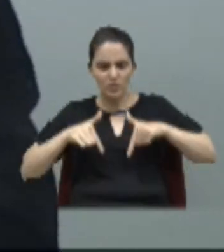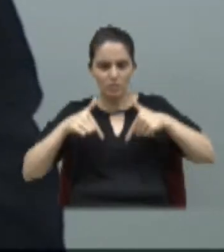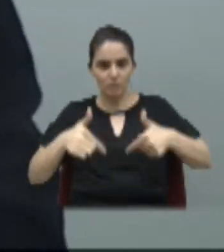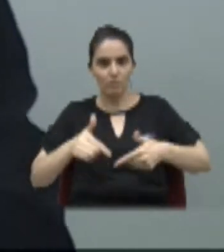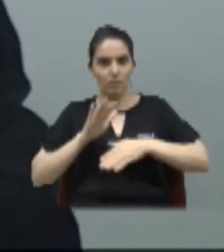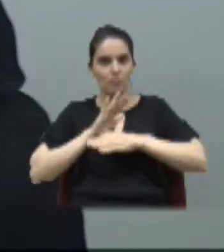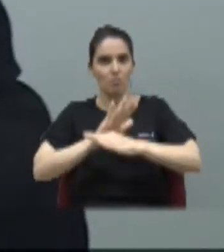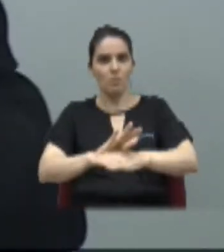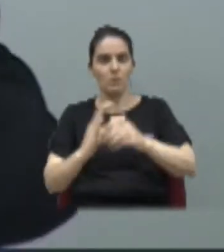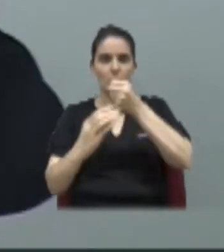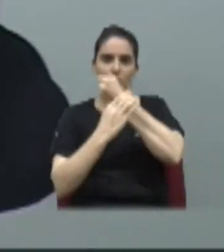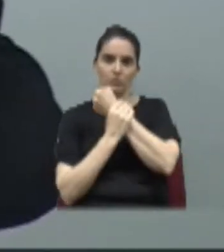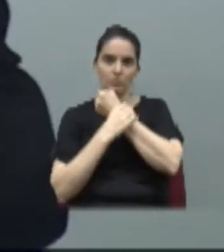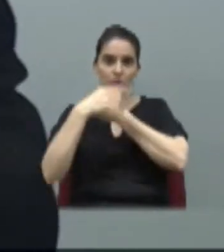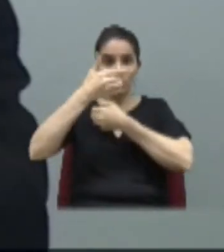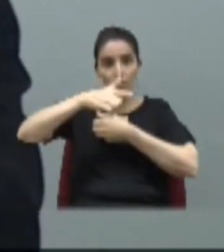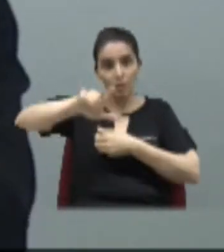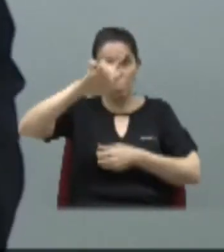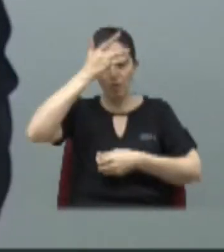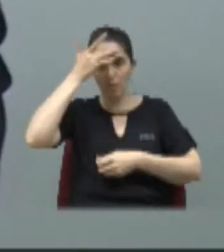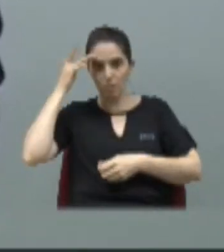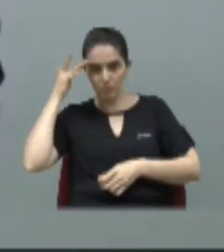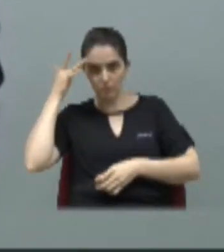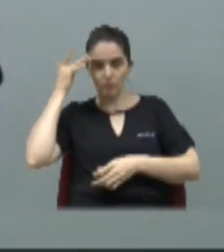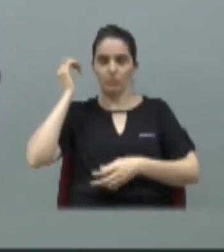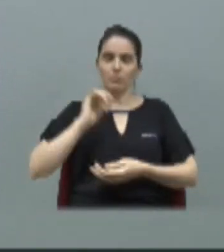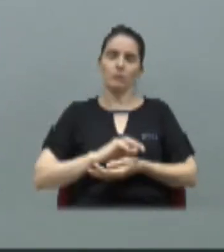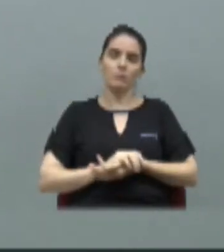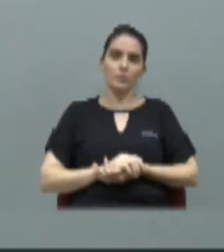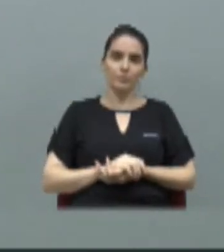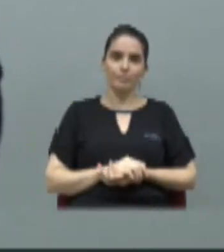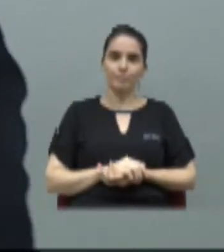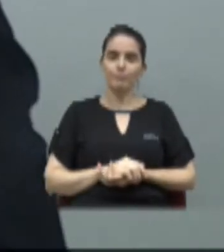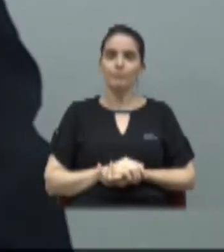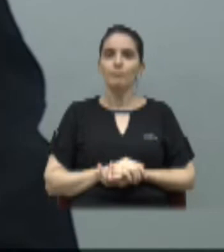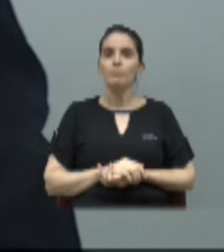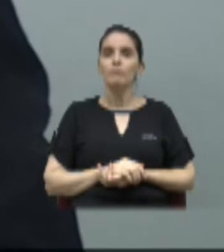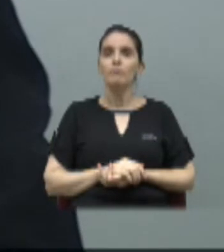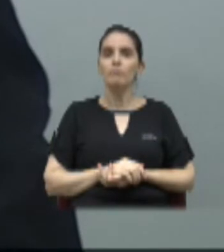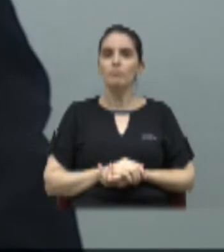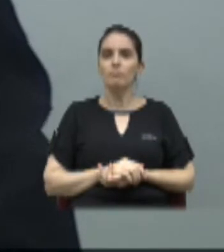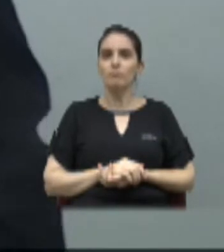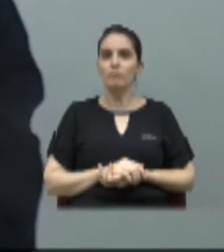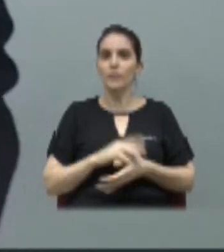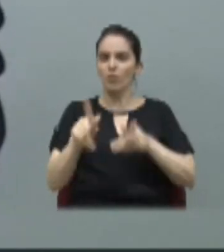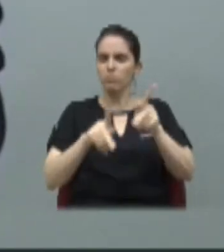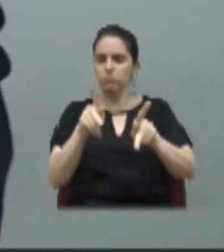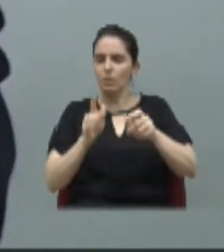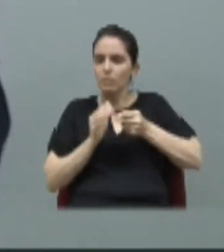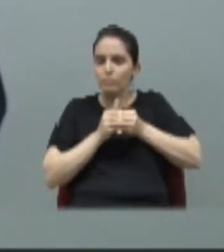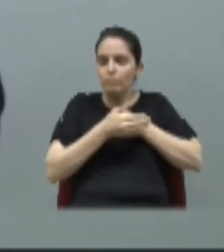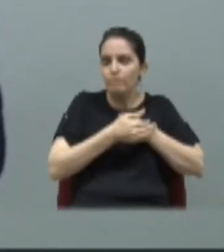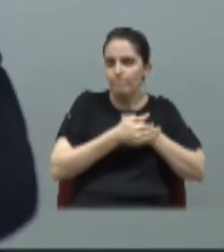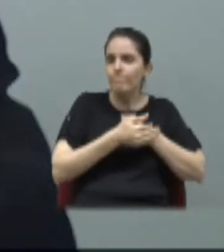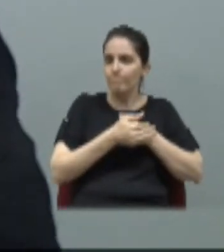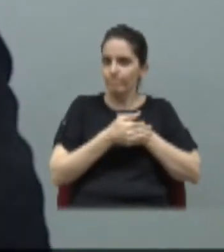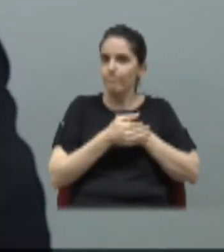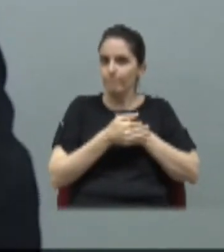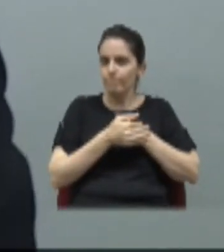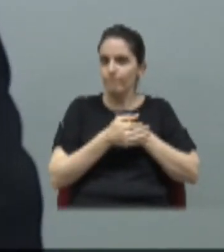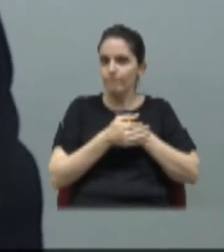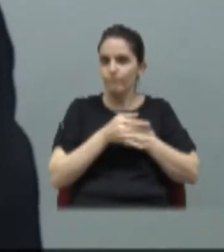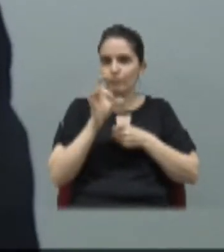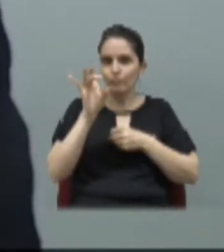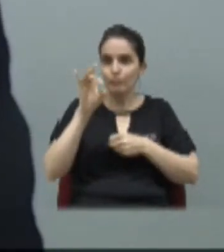nossa segurança e que faz com que nós sejamos protegidos. Isso só pode ser iluminado